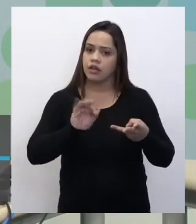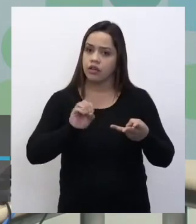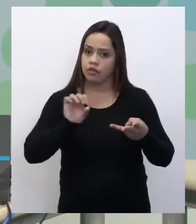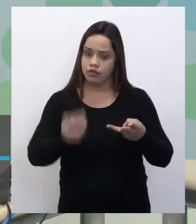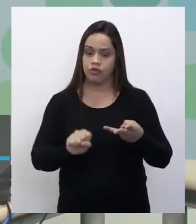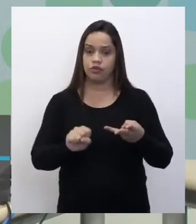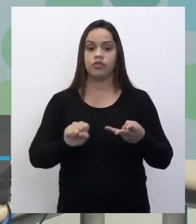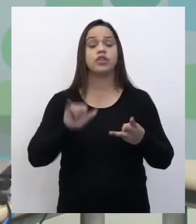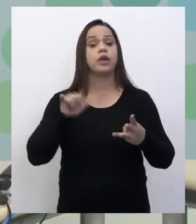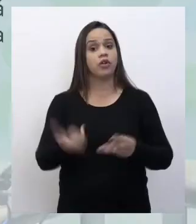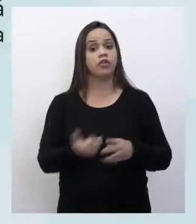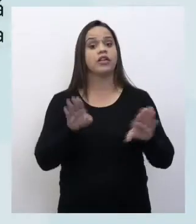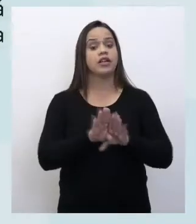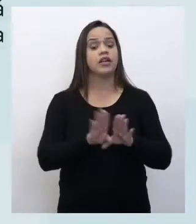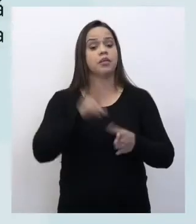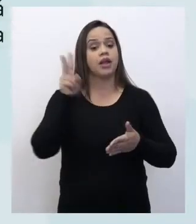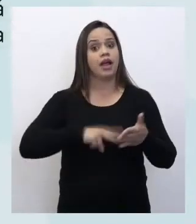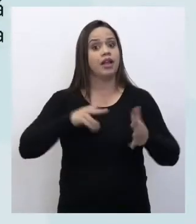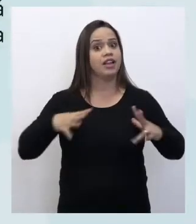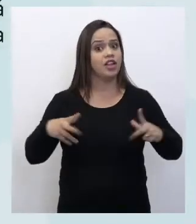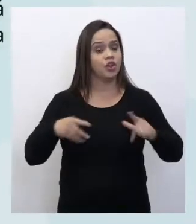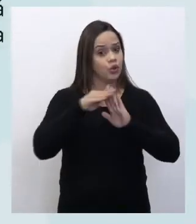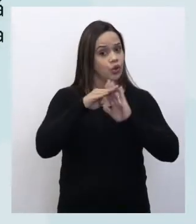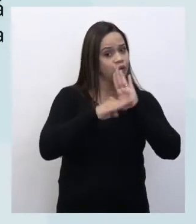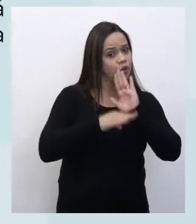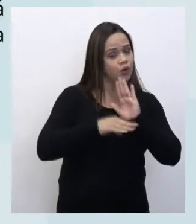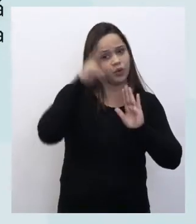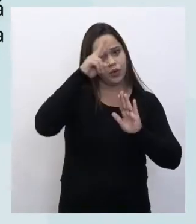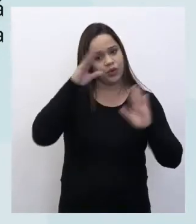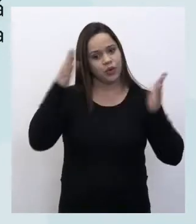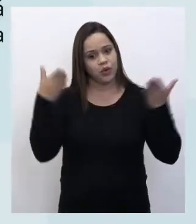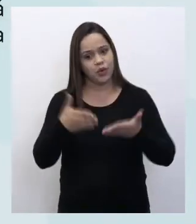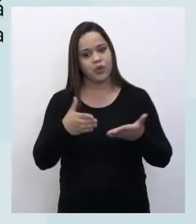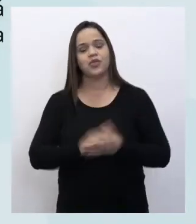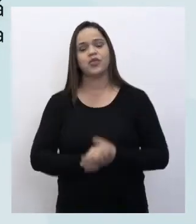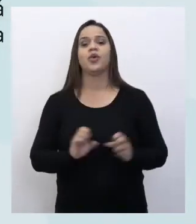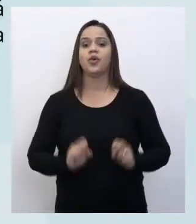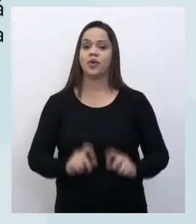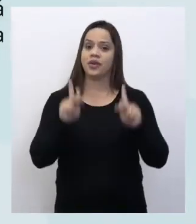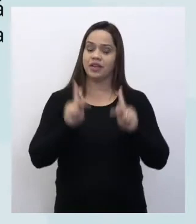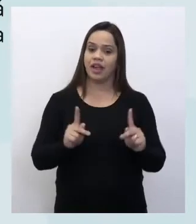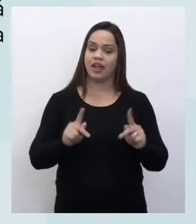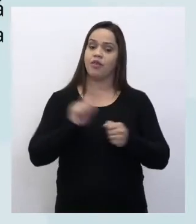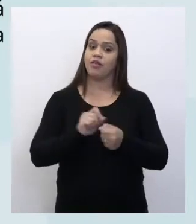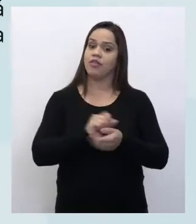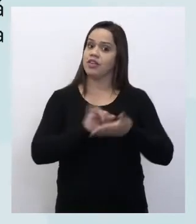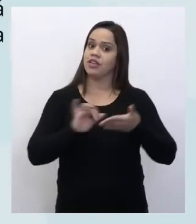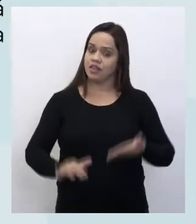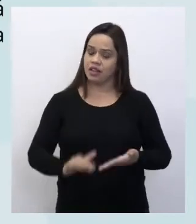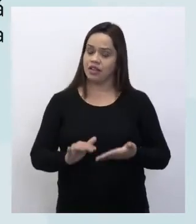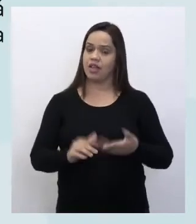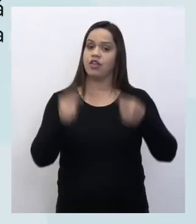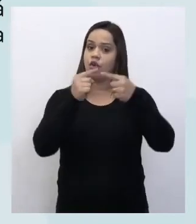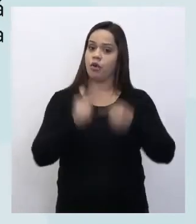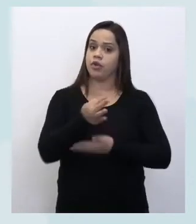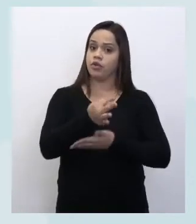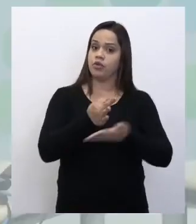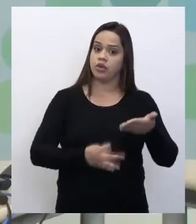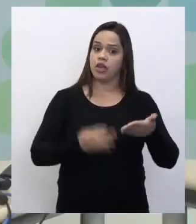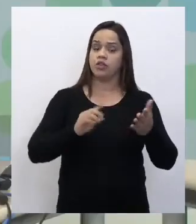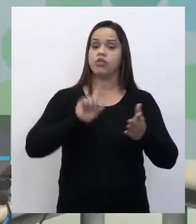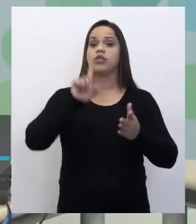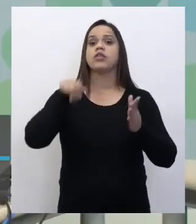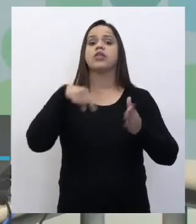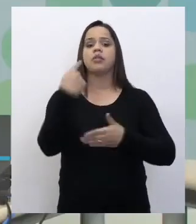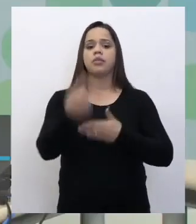e aproveite para reler a cena do roteiro que já trabalhamos, certo? Vamos realizar uma atividade em cima dos textos também na próxima aula,